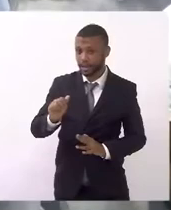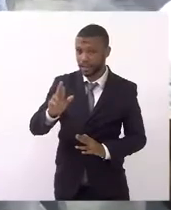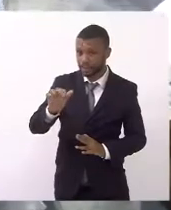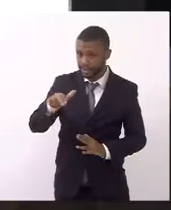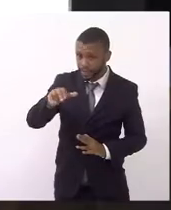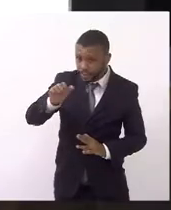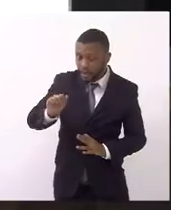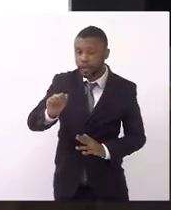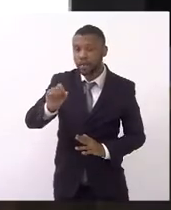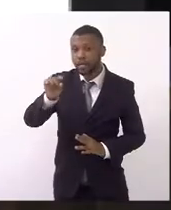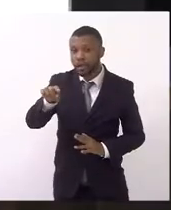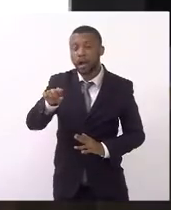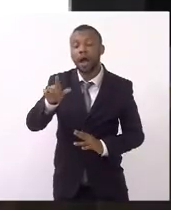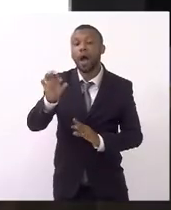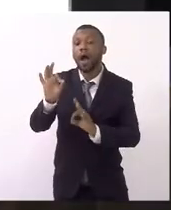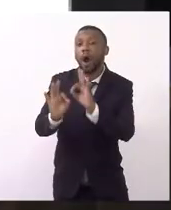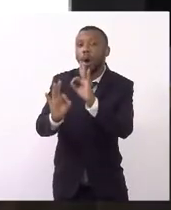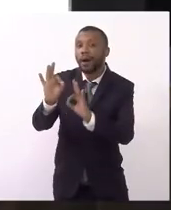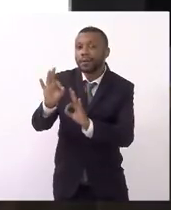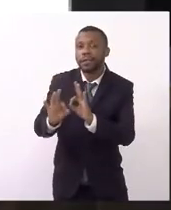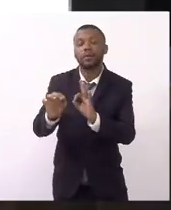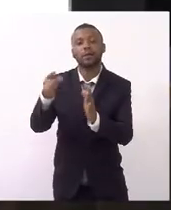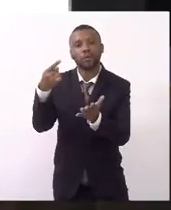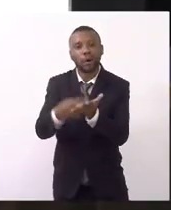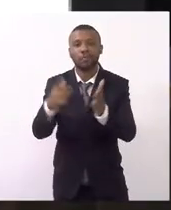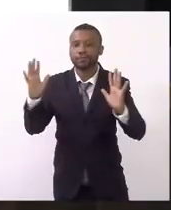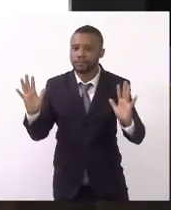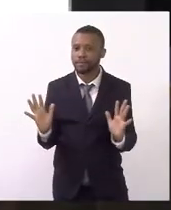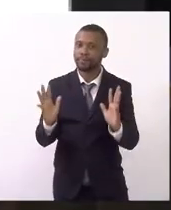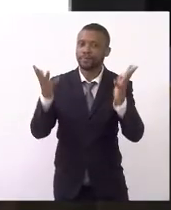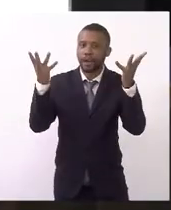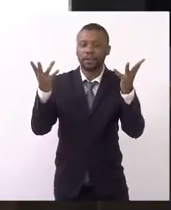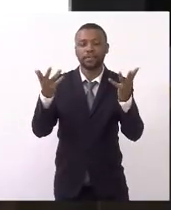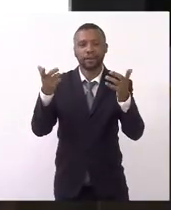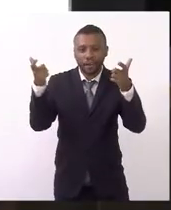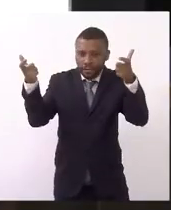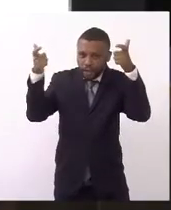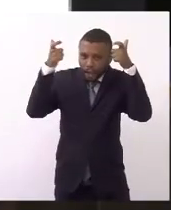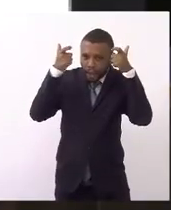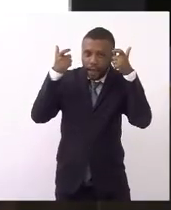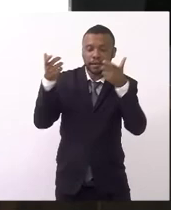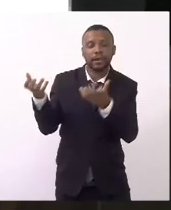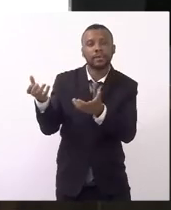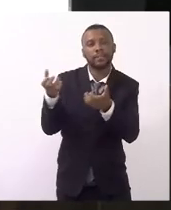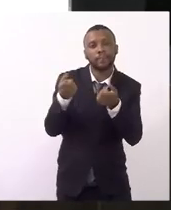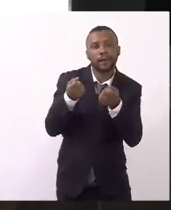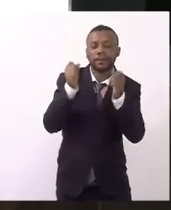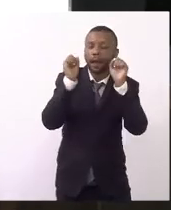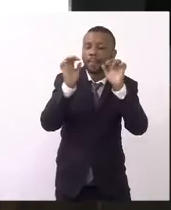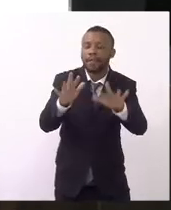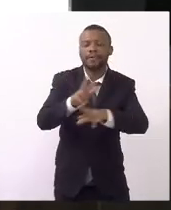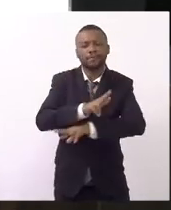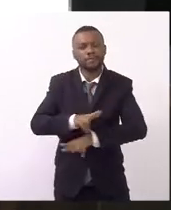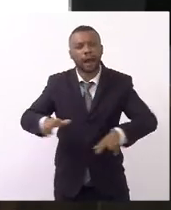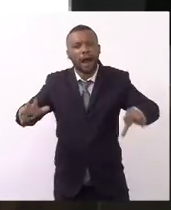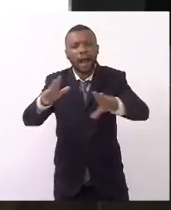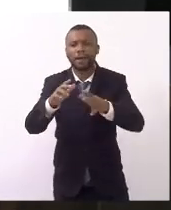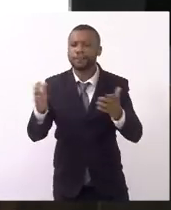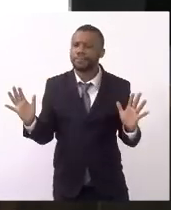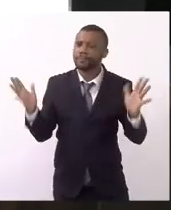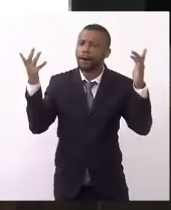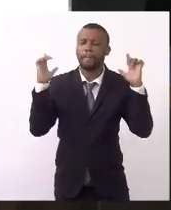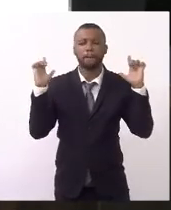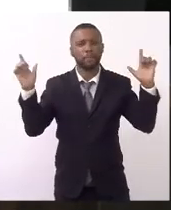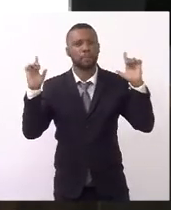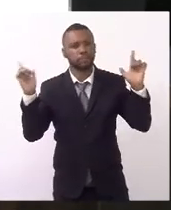de encontro das folias de Reis recebendo e abençoando variadas polias do Estado